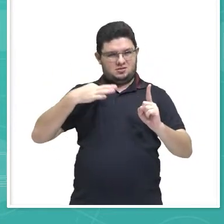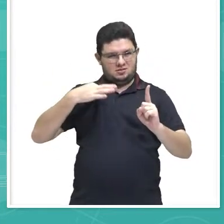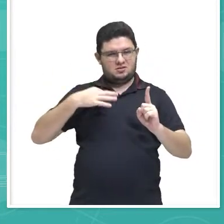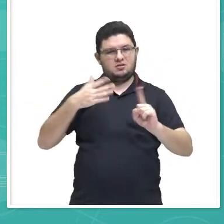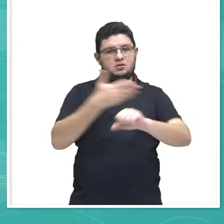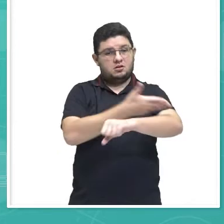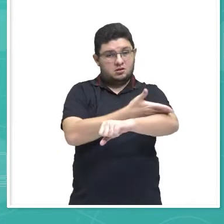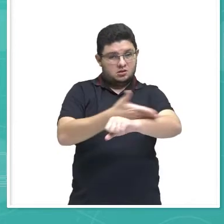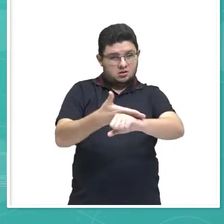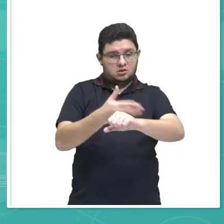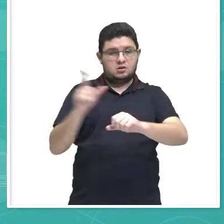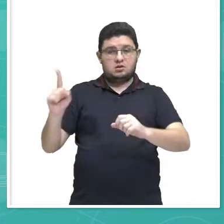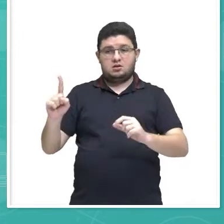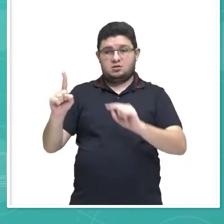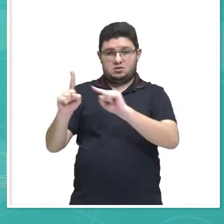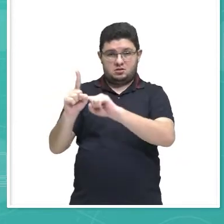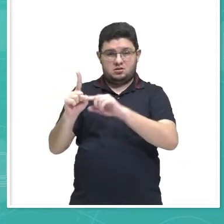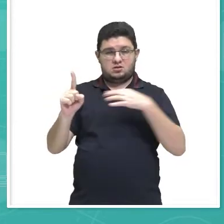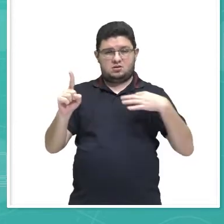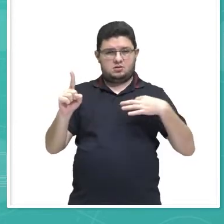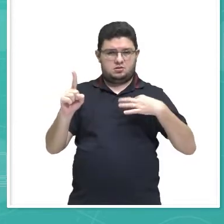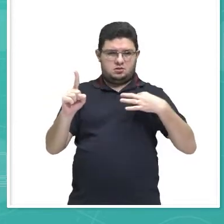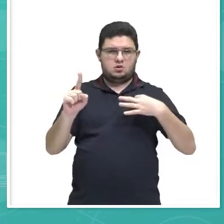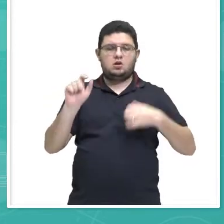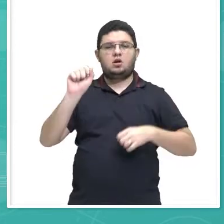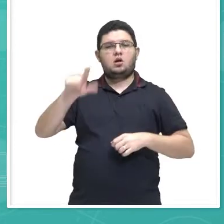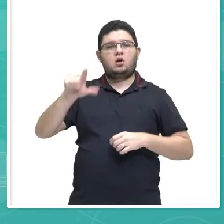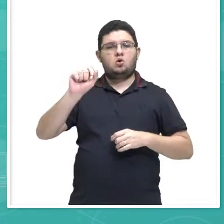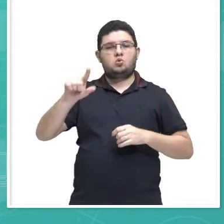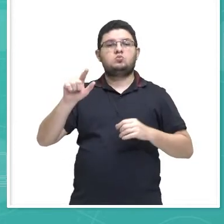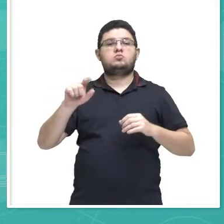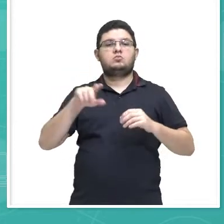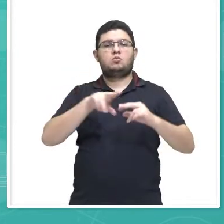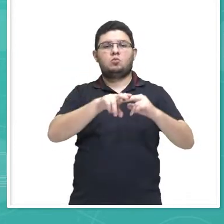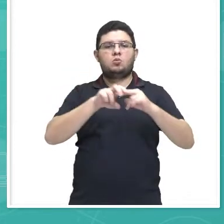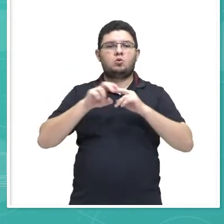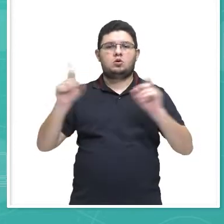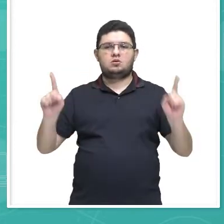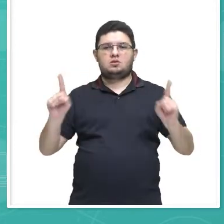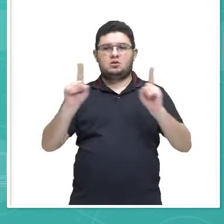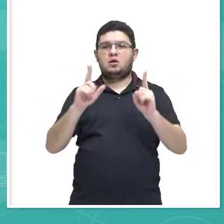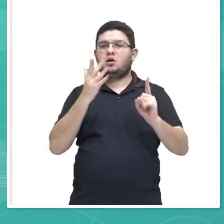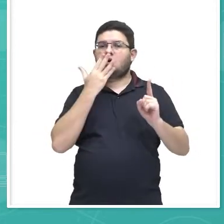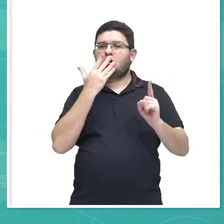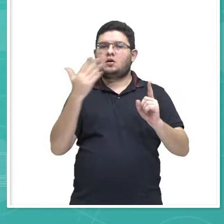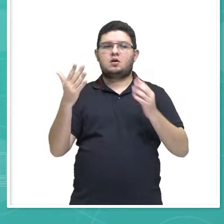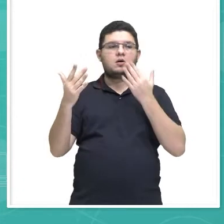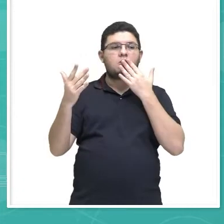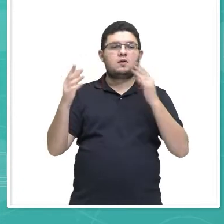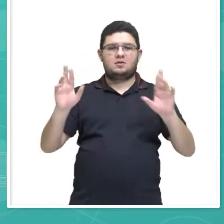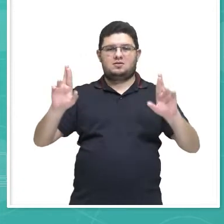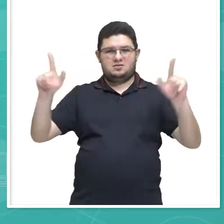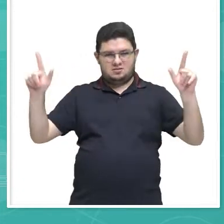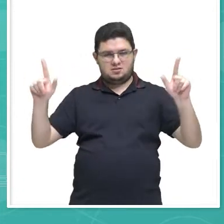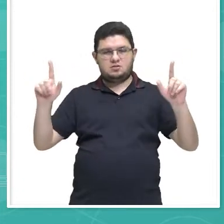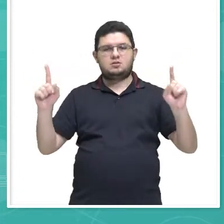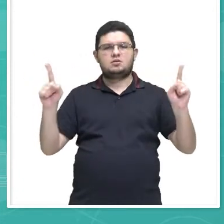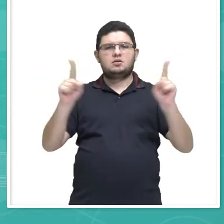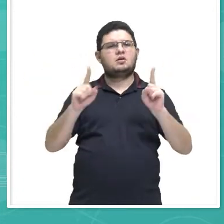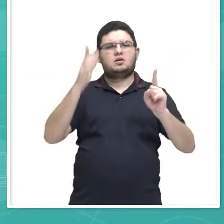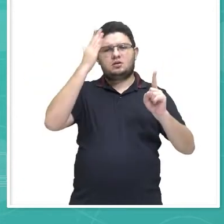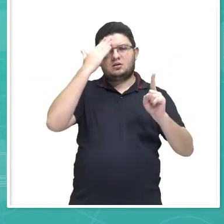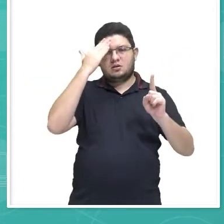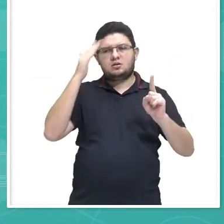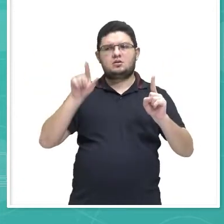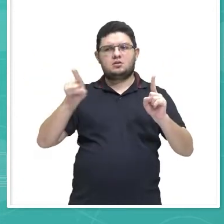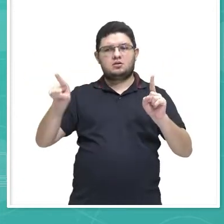dogi na cor azul, justamente para diferenciar os praticantes no momento da luta e